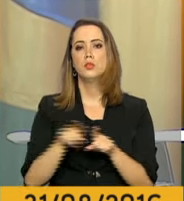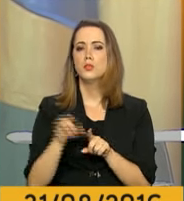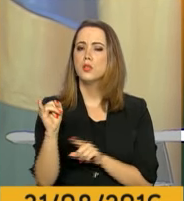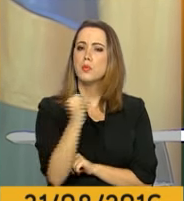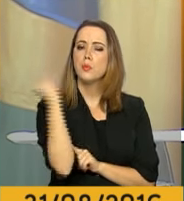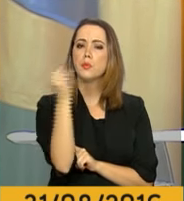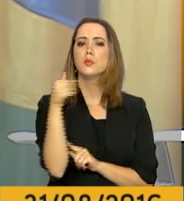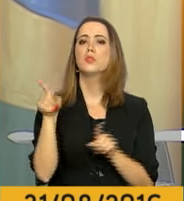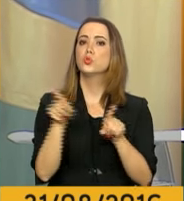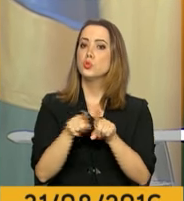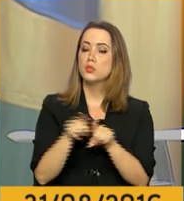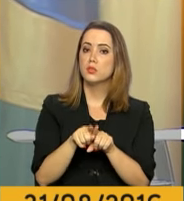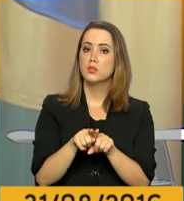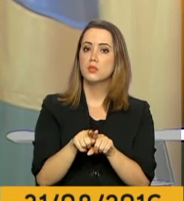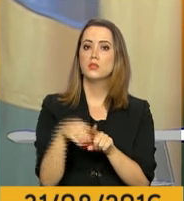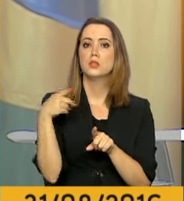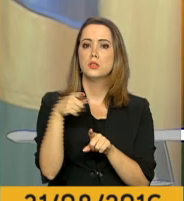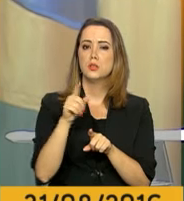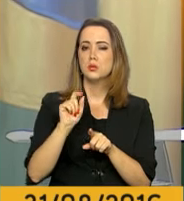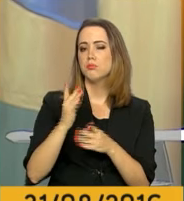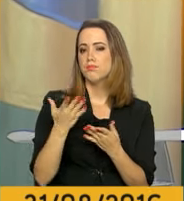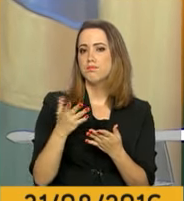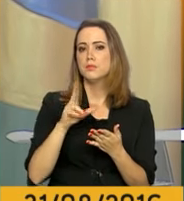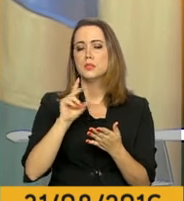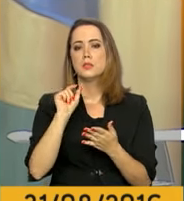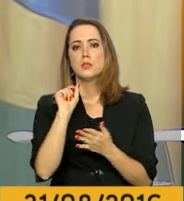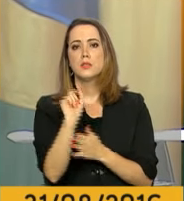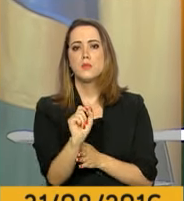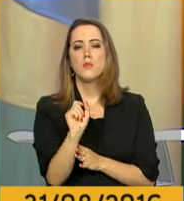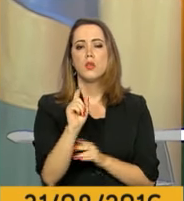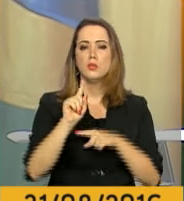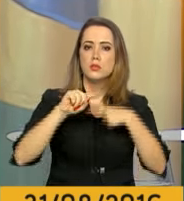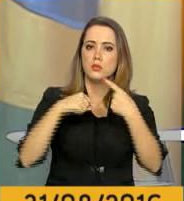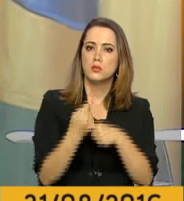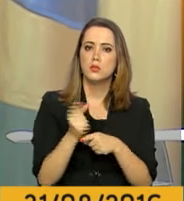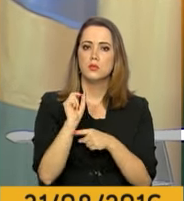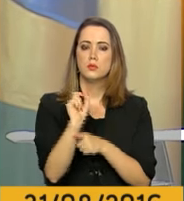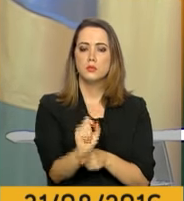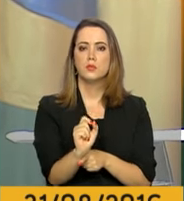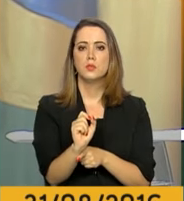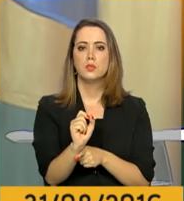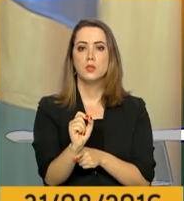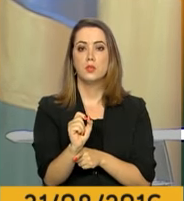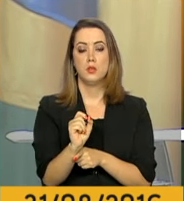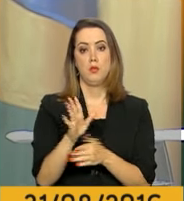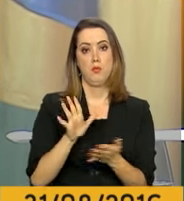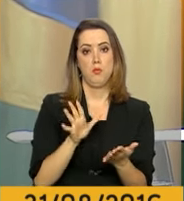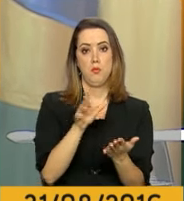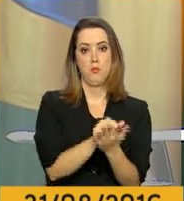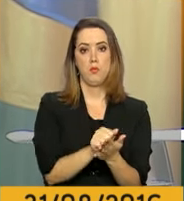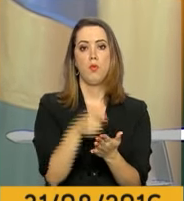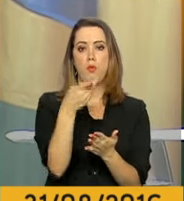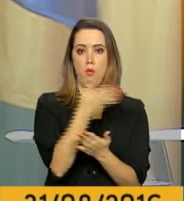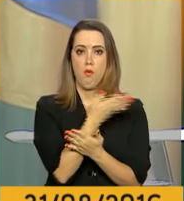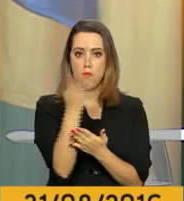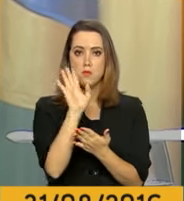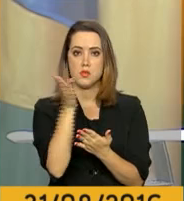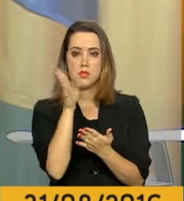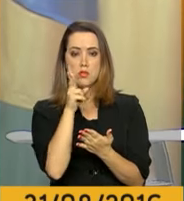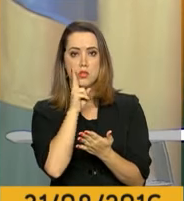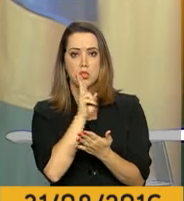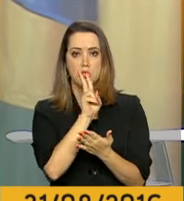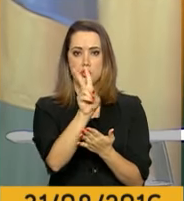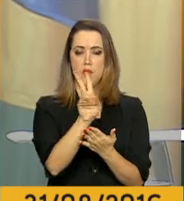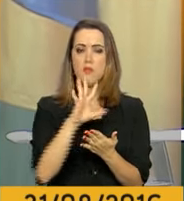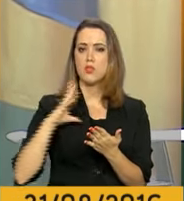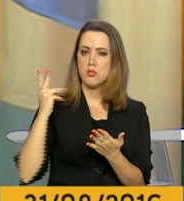importante também, digamos simbolicamente, que logo após a posse, né? E vocês viram que nós fomos muito bem, nós,